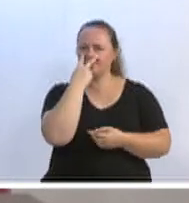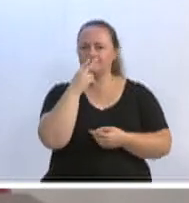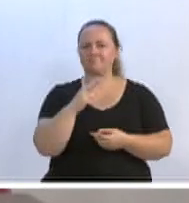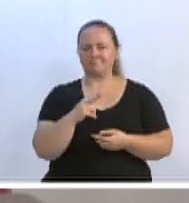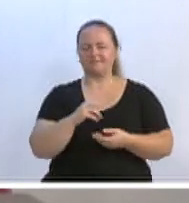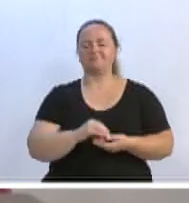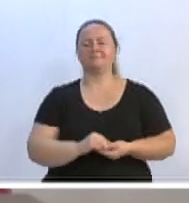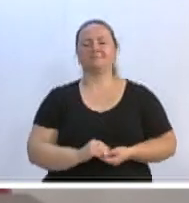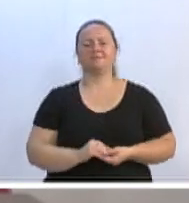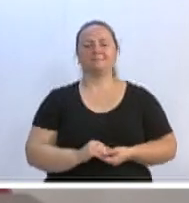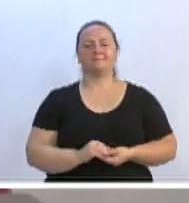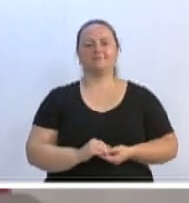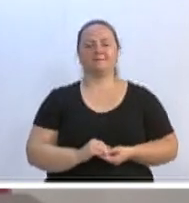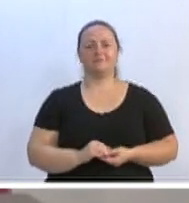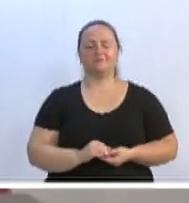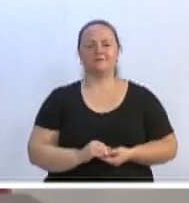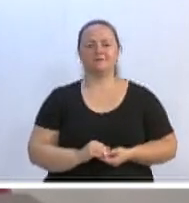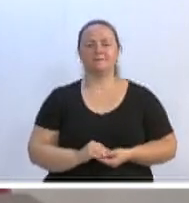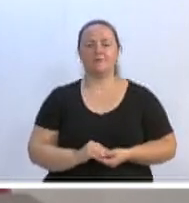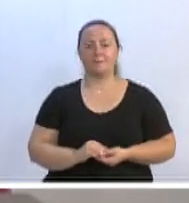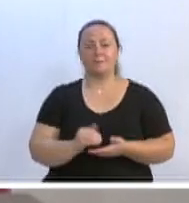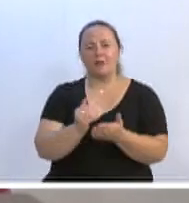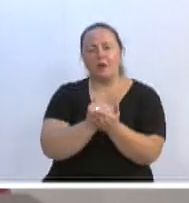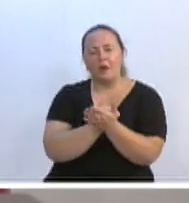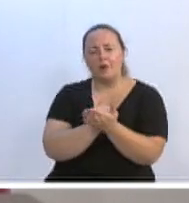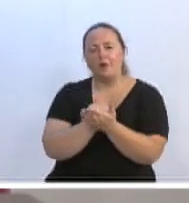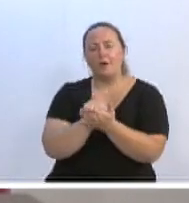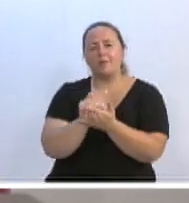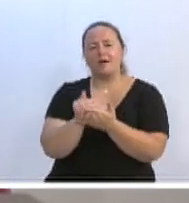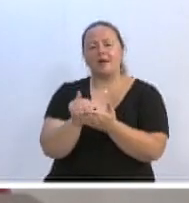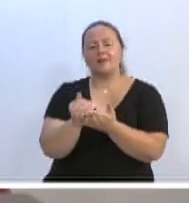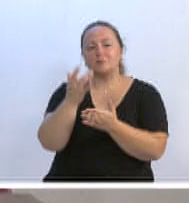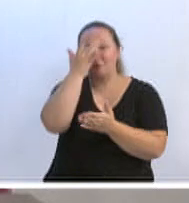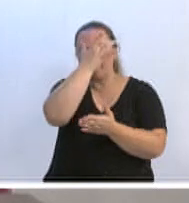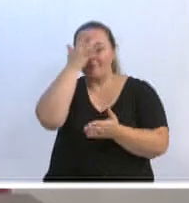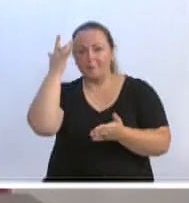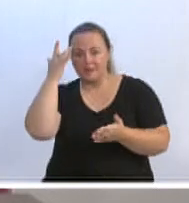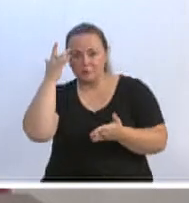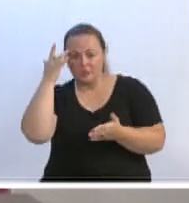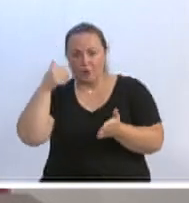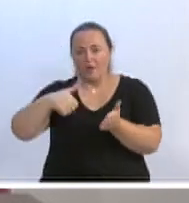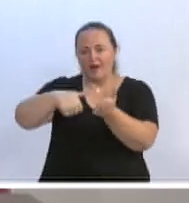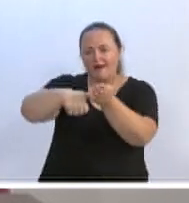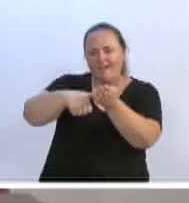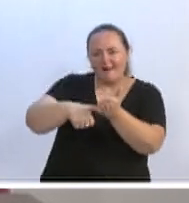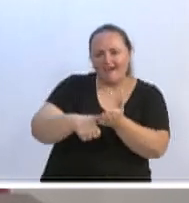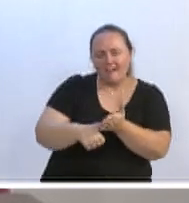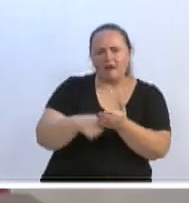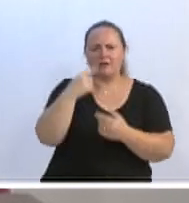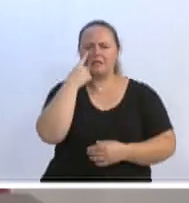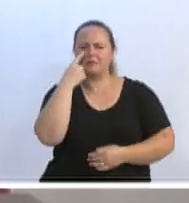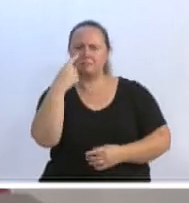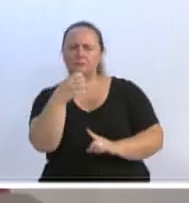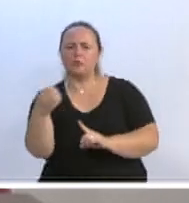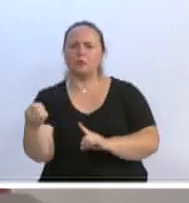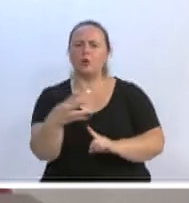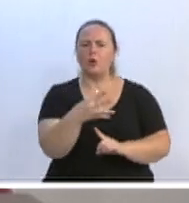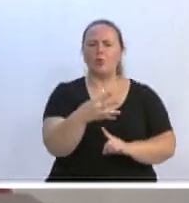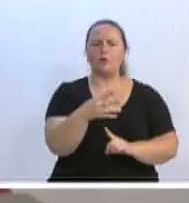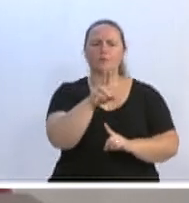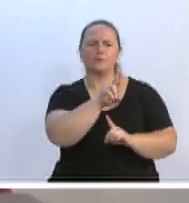Santo. Os seus primeiros membros não tiveram interesse de criar uma nova